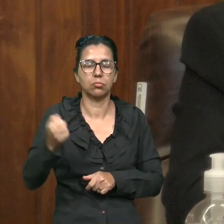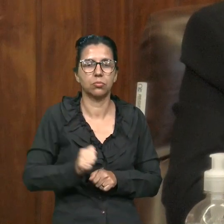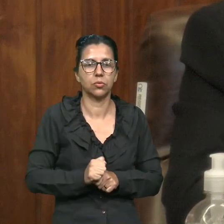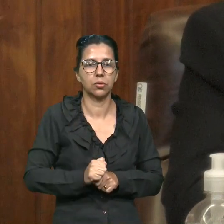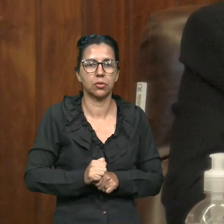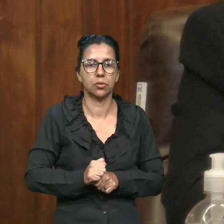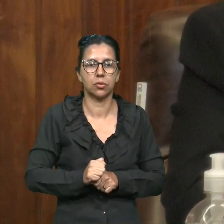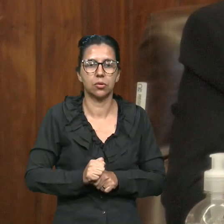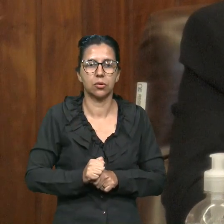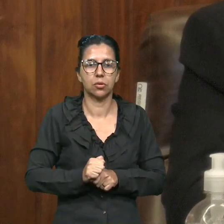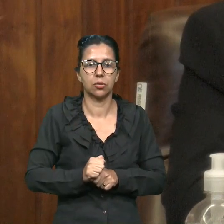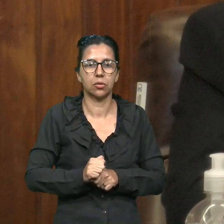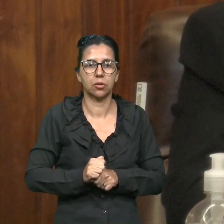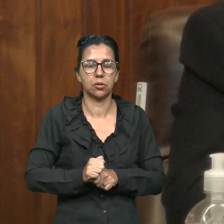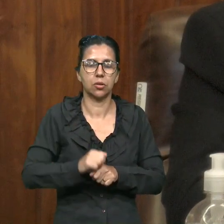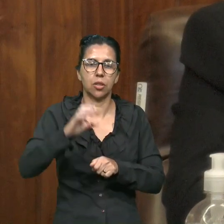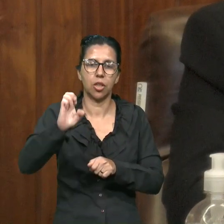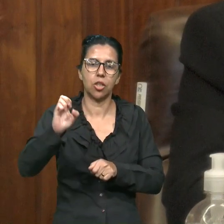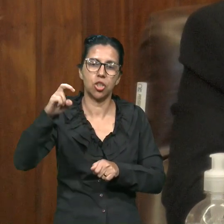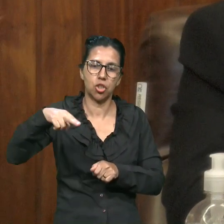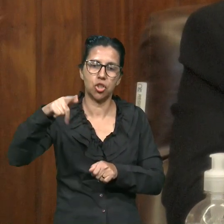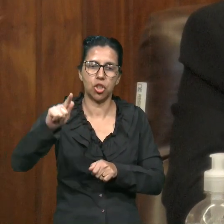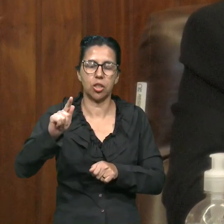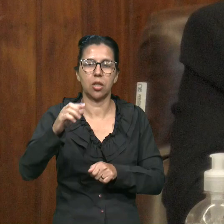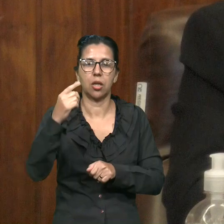R$ 974.089,26. Contas Engenharia Limitada,